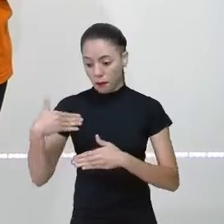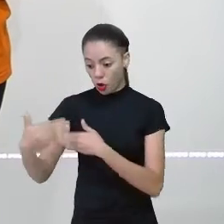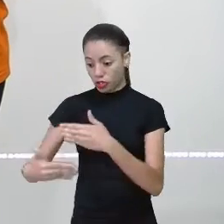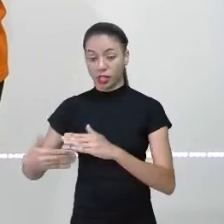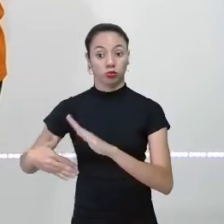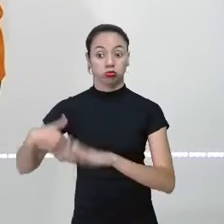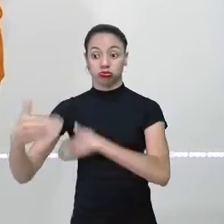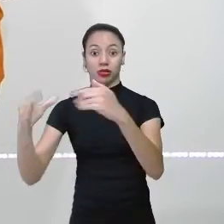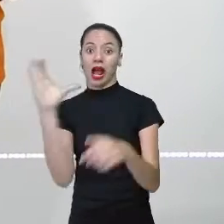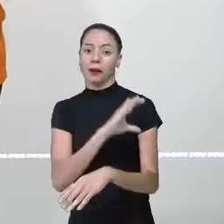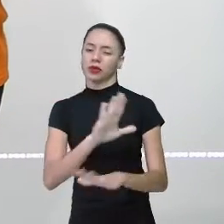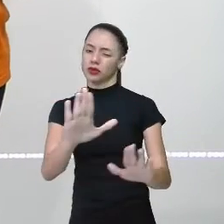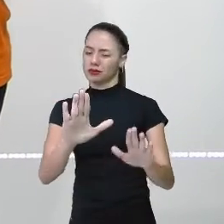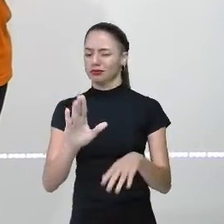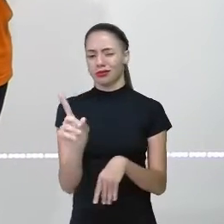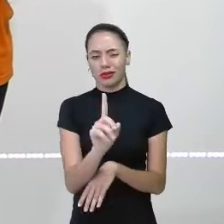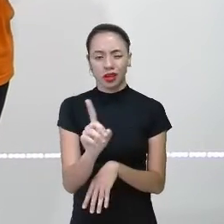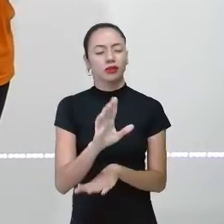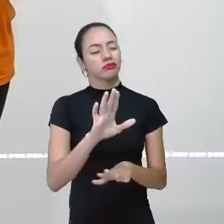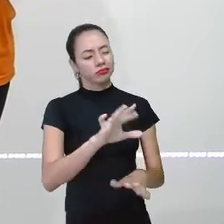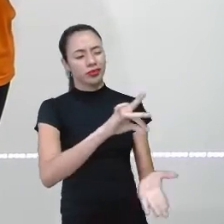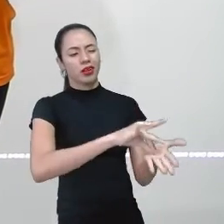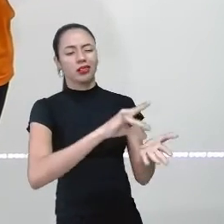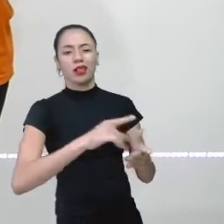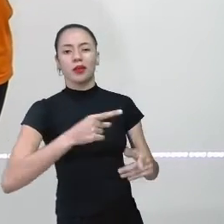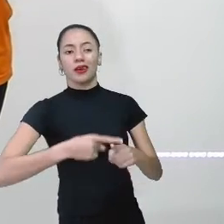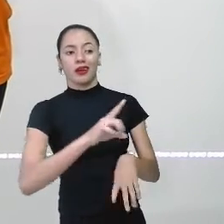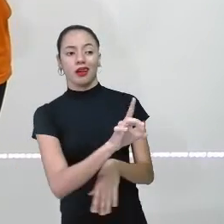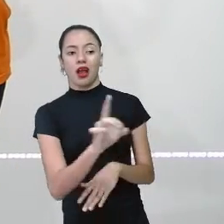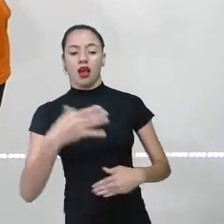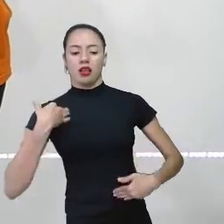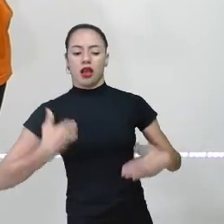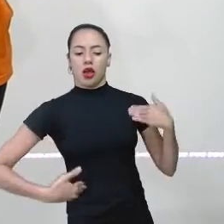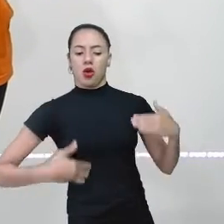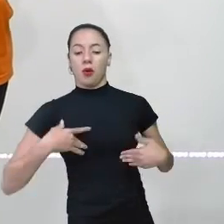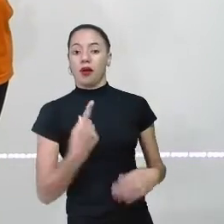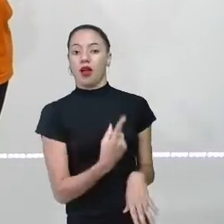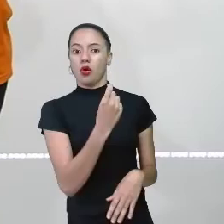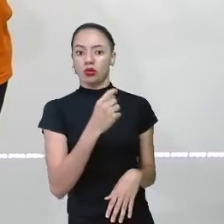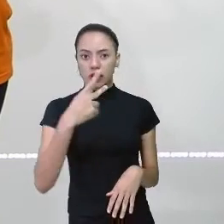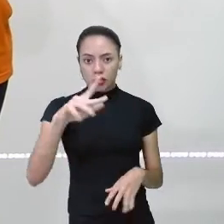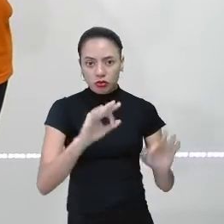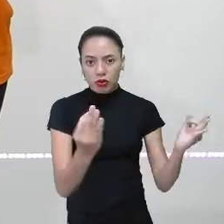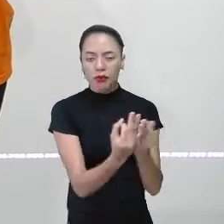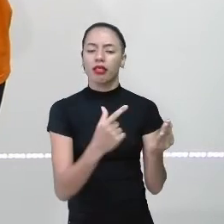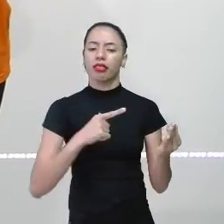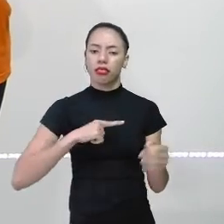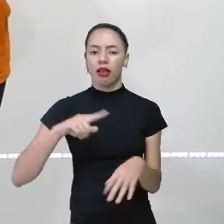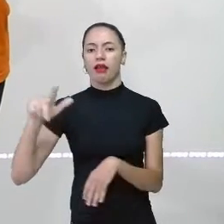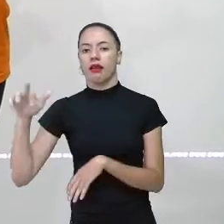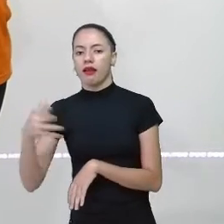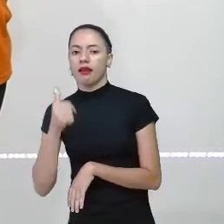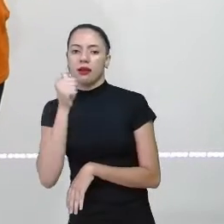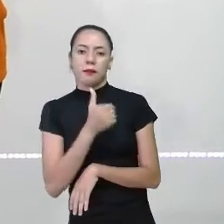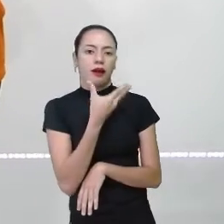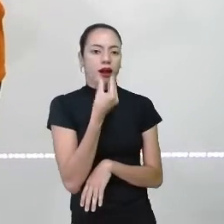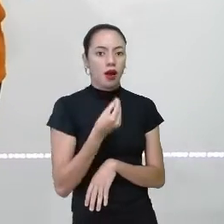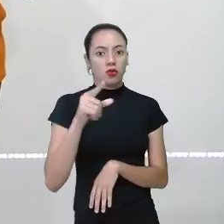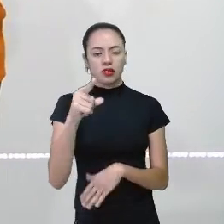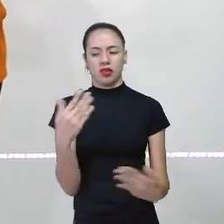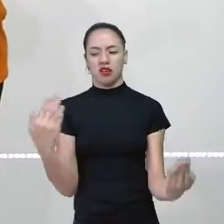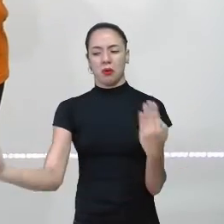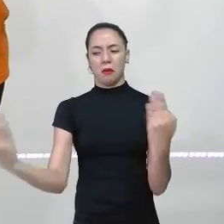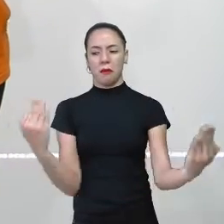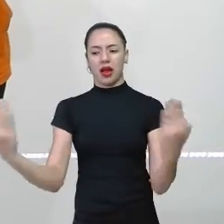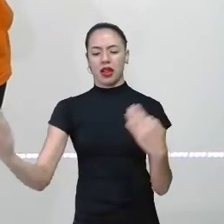professora? Pois é, até porque cada corpo é único, gente. Até com pessoas da sua família, você tem irmão, você tem irmãs, às vezes fazer essa